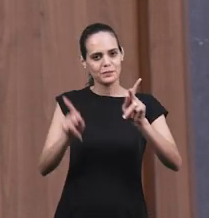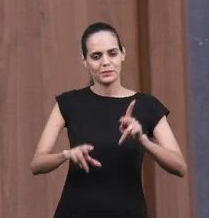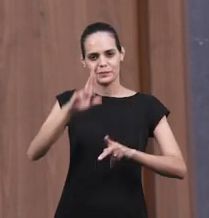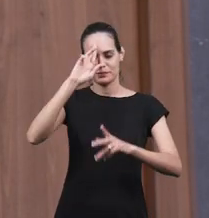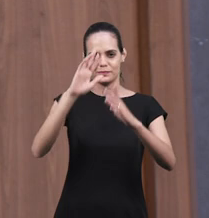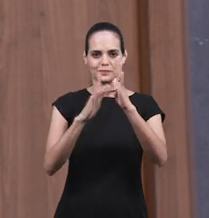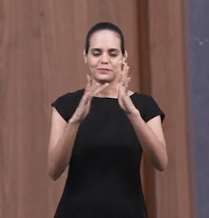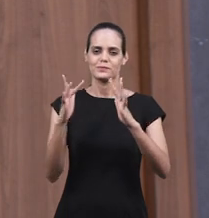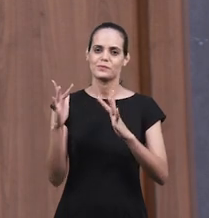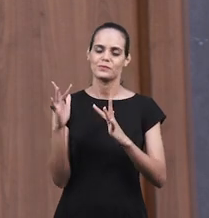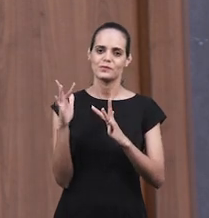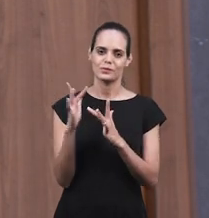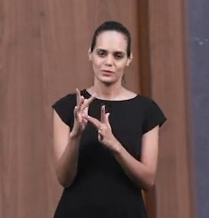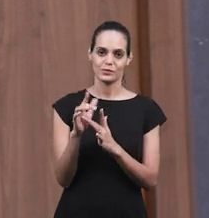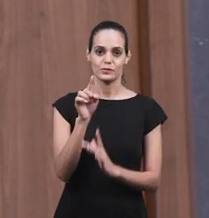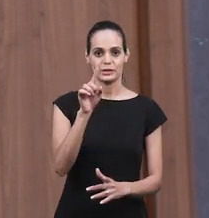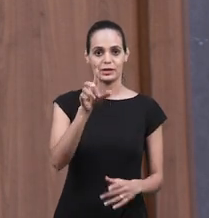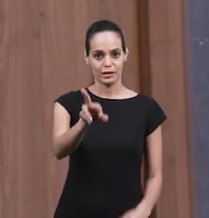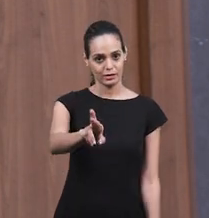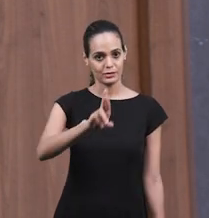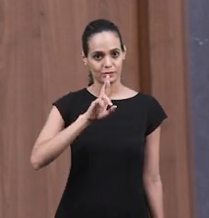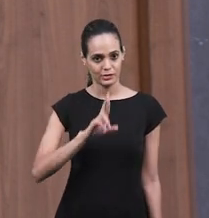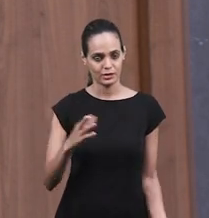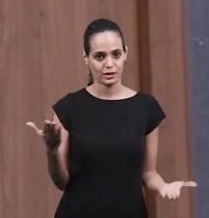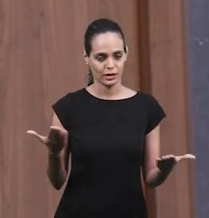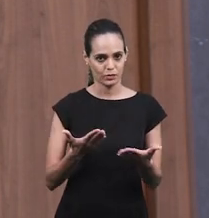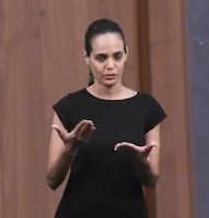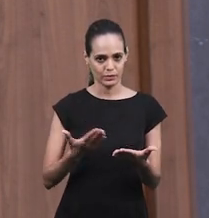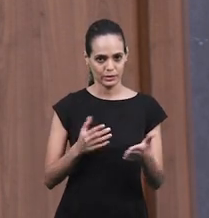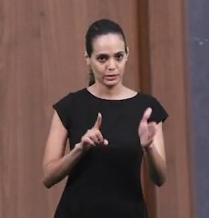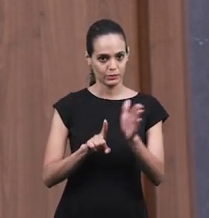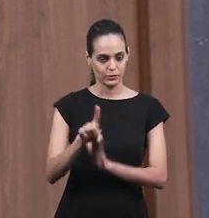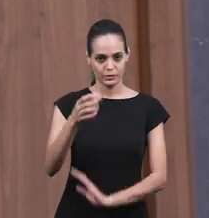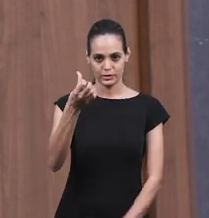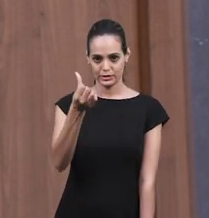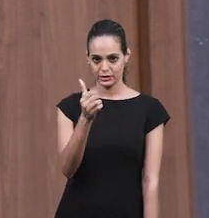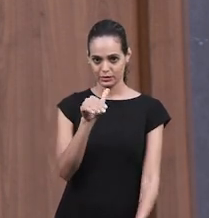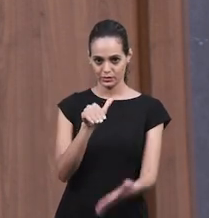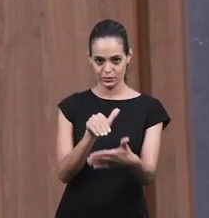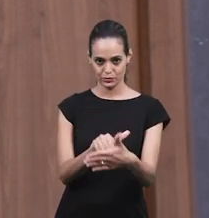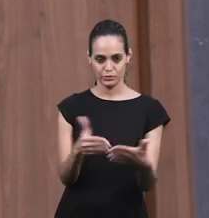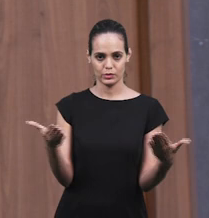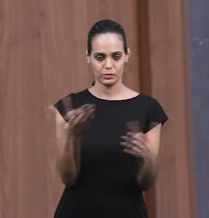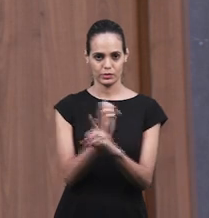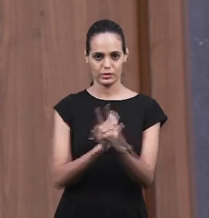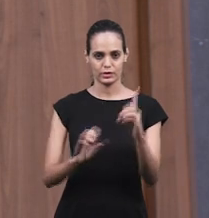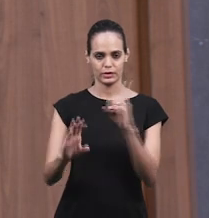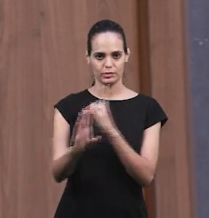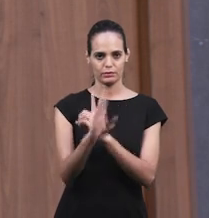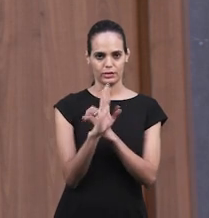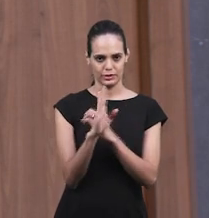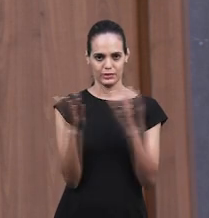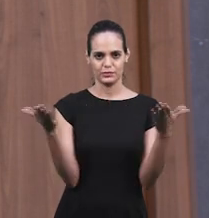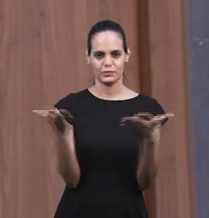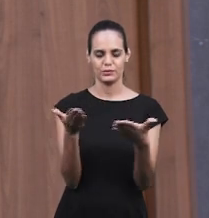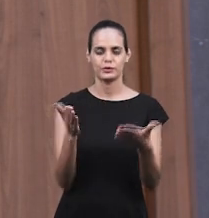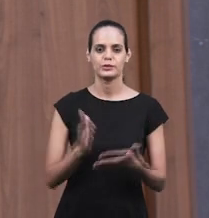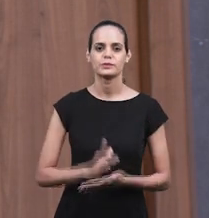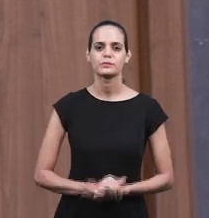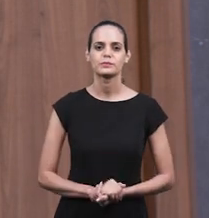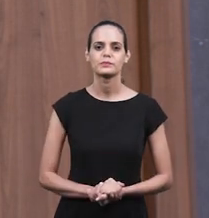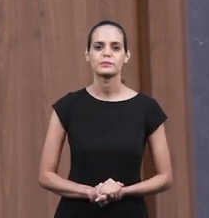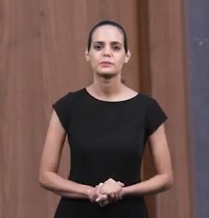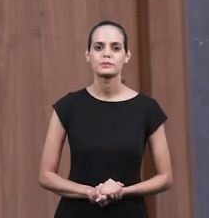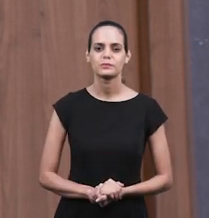com a paz do Senhor. Leandro, a paz do Senhor Jesus. Você está com a resposta a esta sexta e última pergunta da nossa